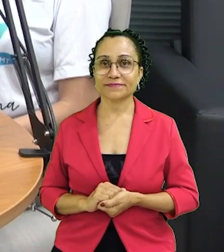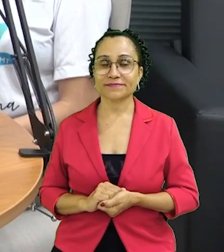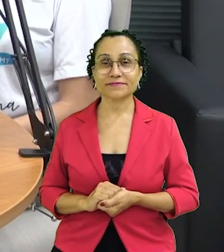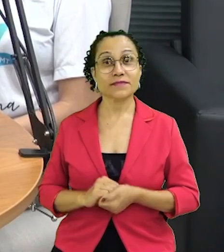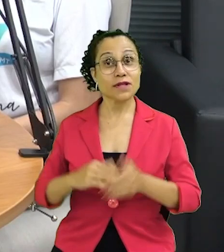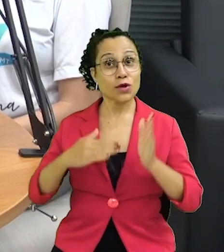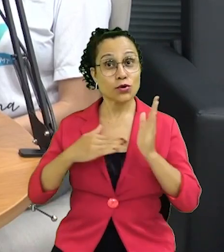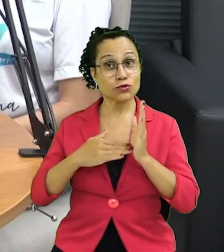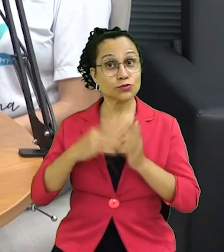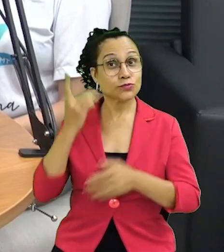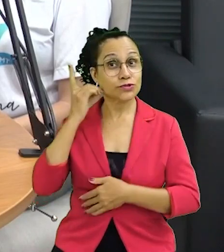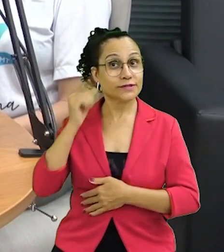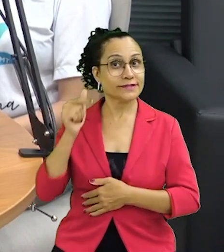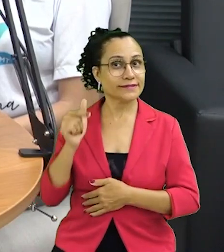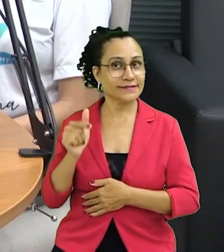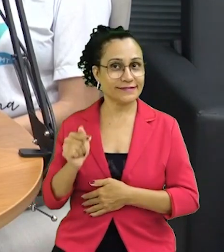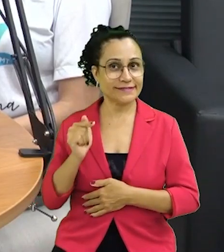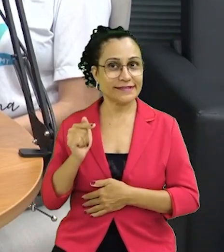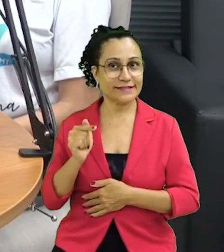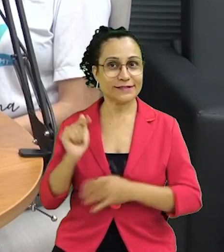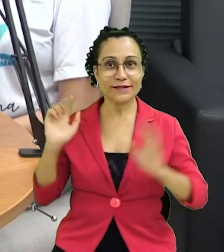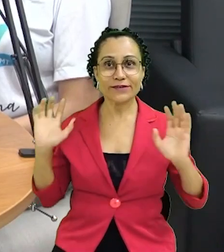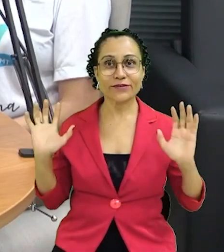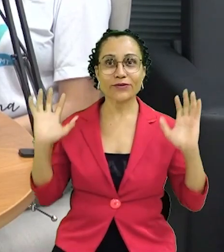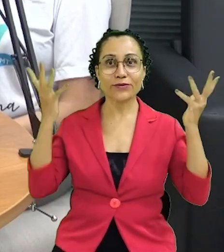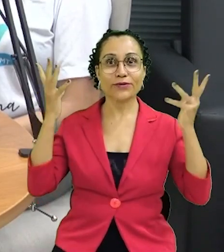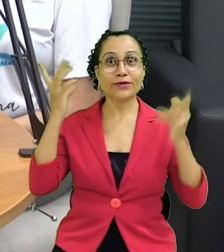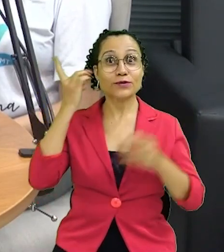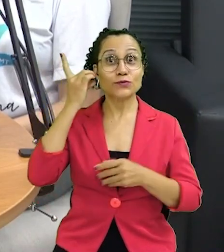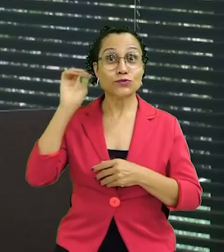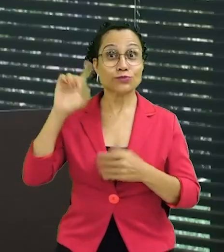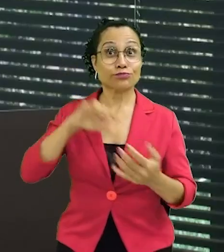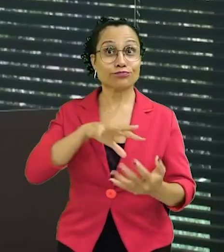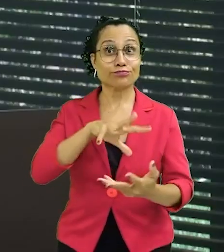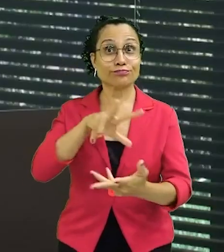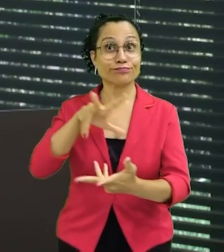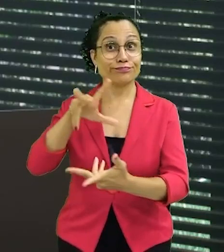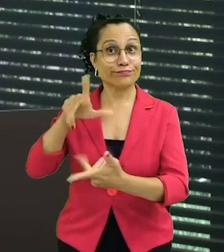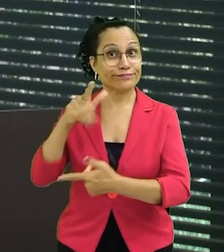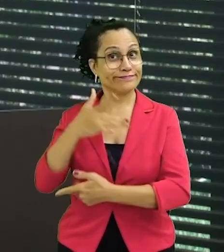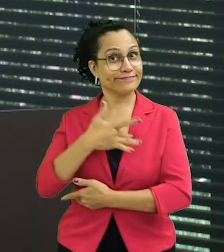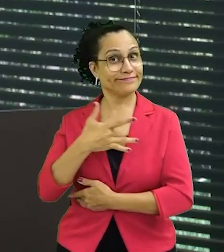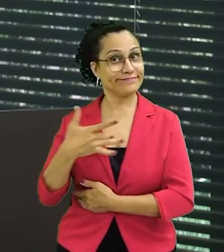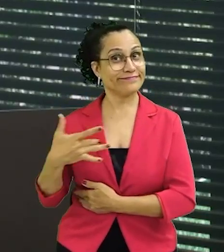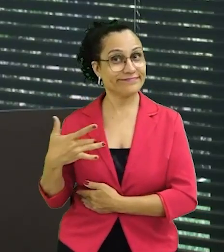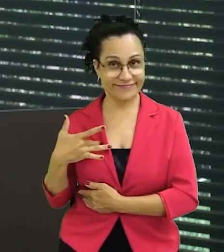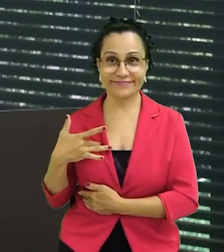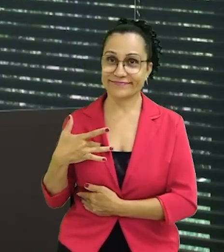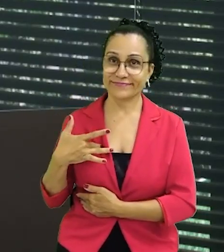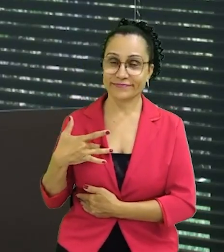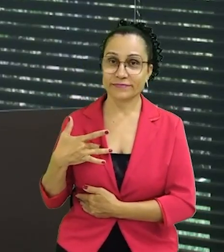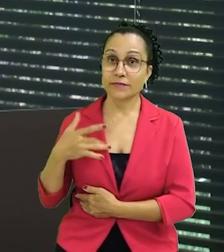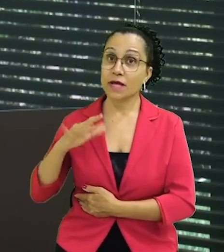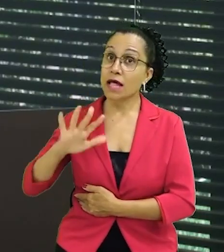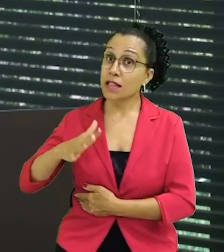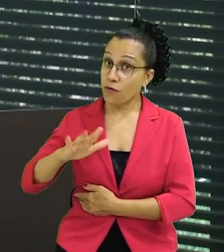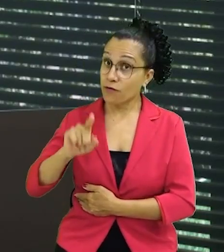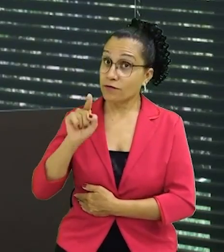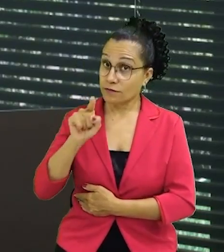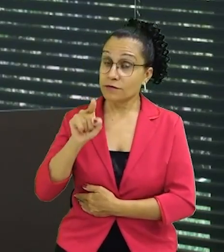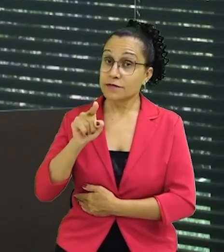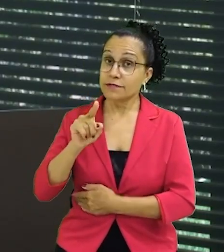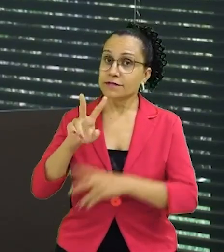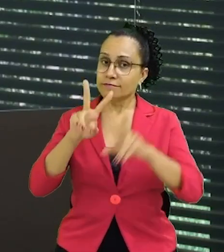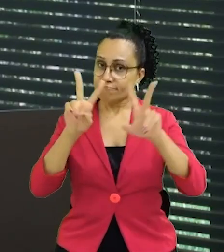No último dia 7, foi comemorado o Dia Mundial da Saúde. E talvez este tenha sido